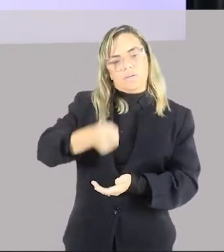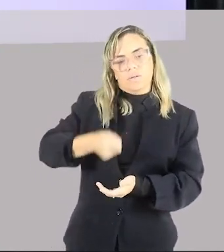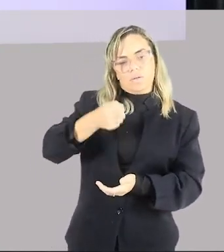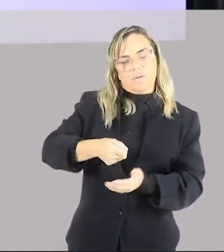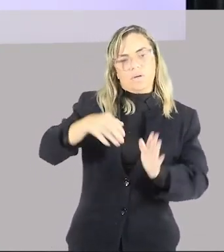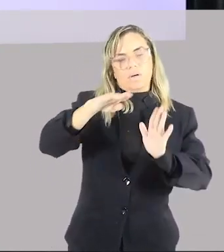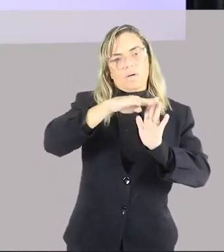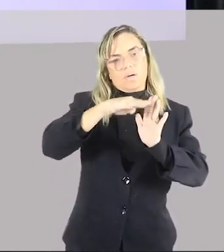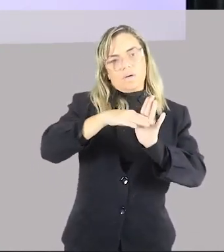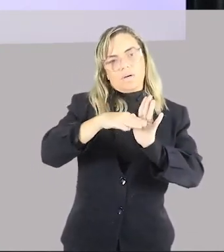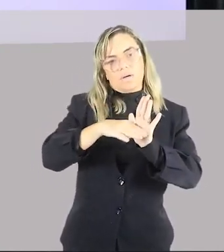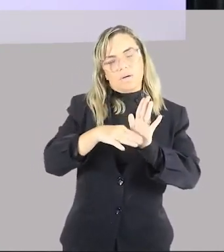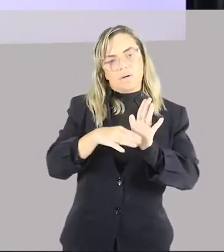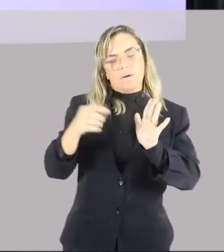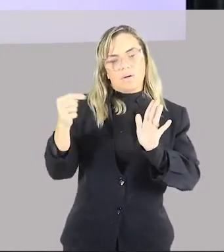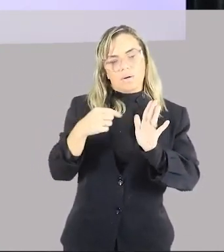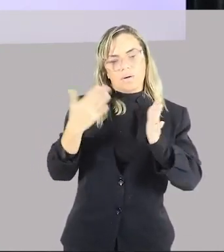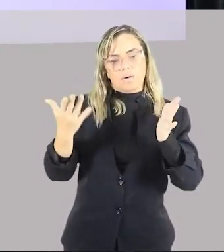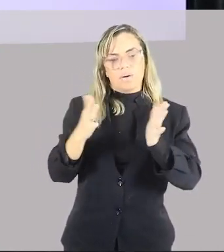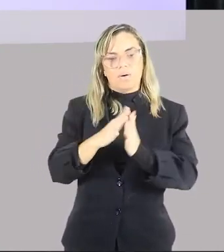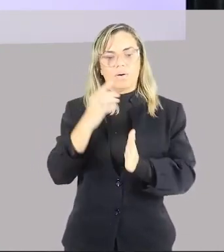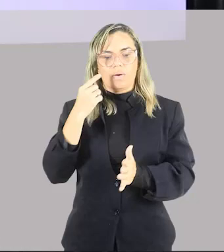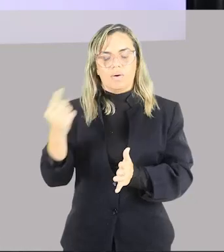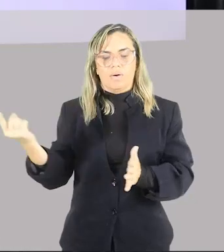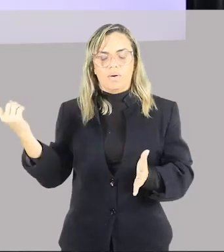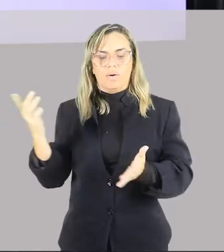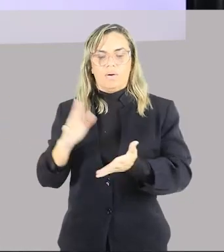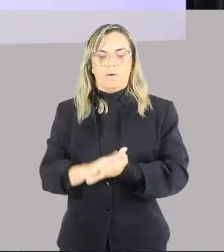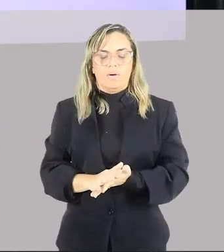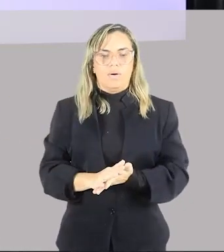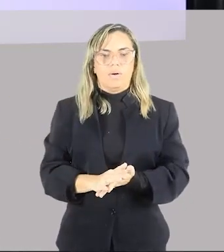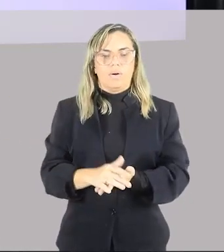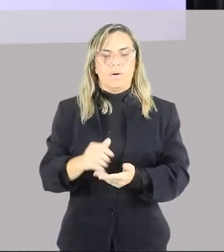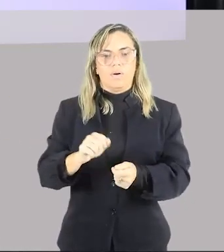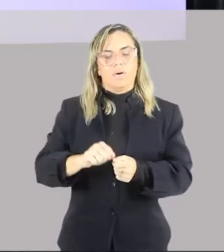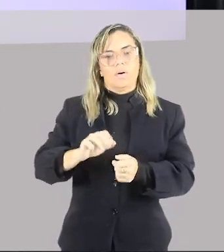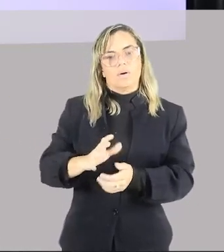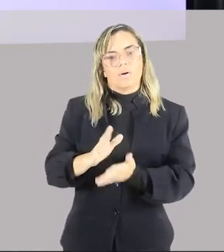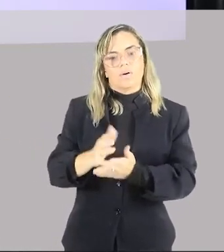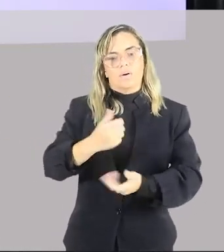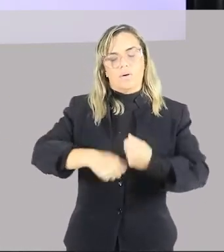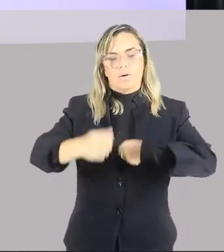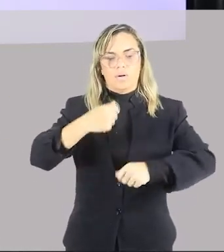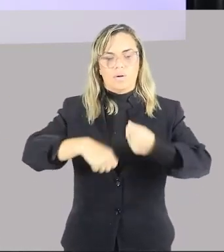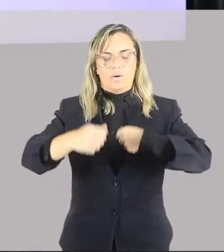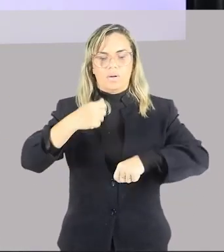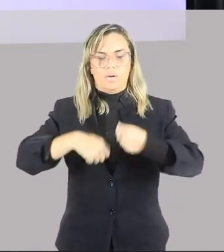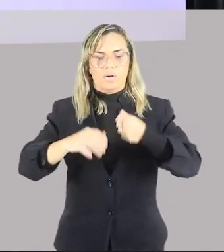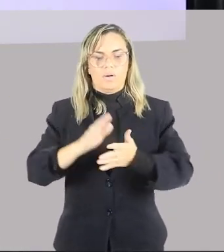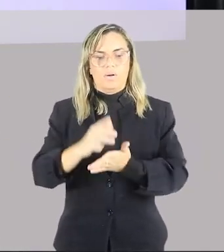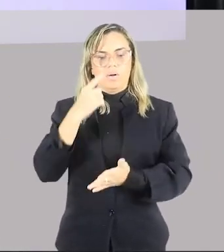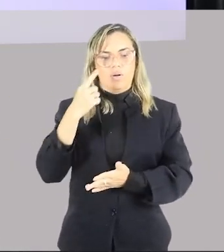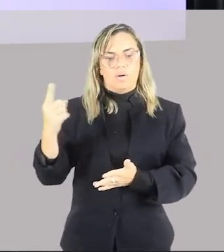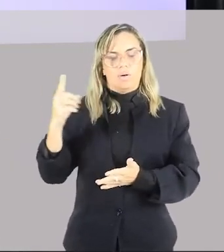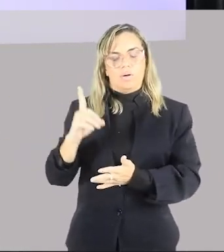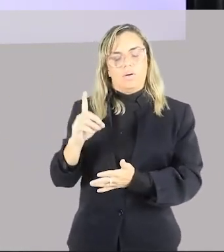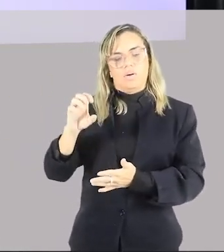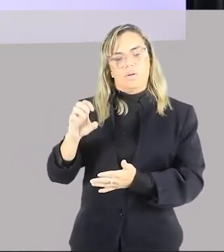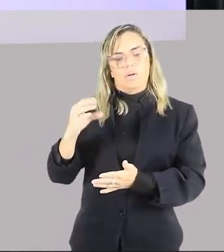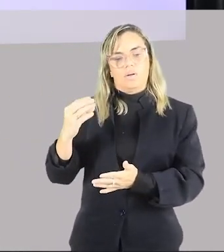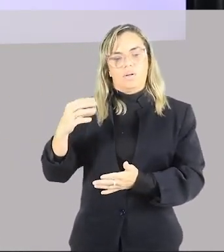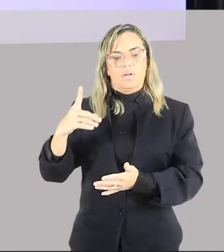etapas. A certidão negativa nada mais é do que um ato administrativo de natureza declaratória. Se